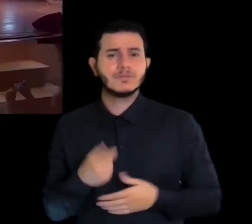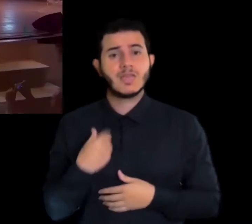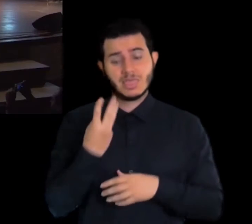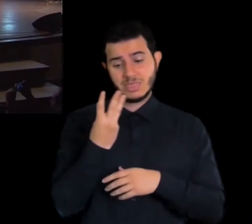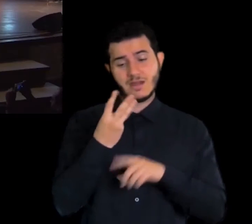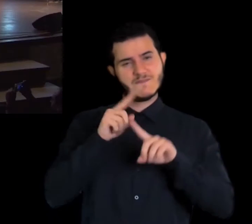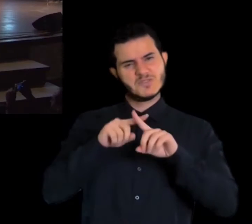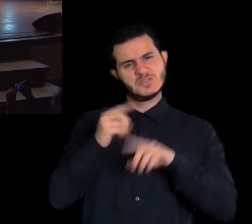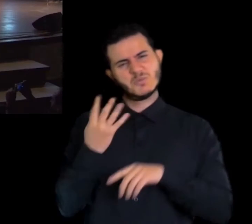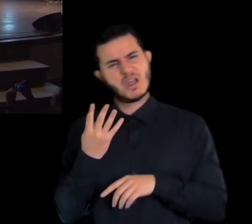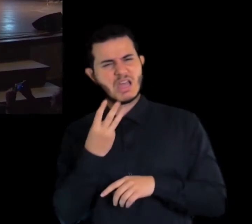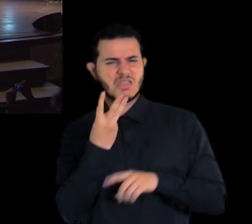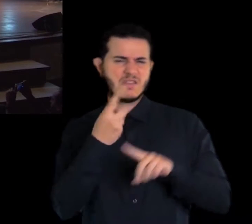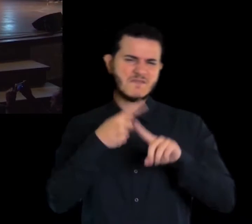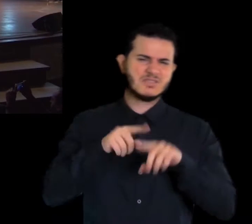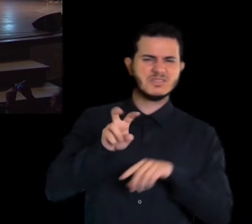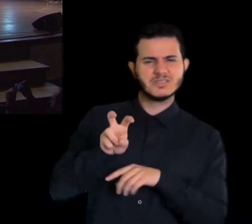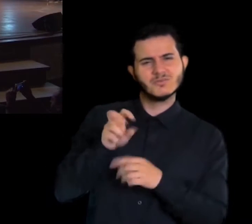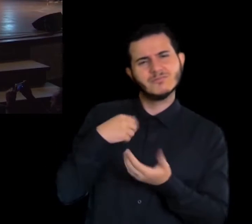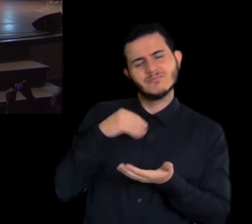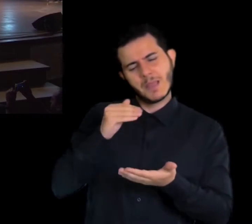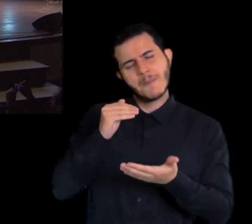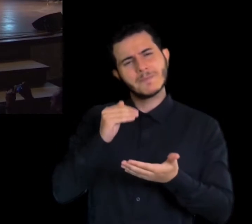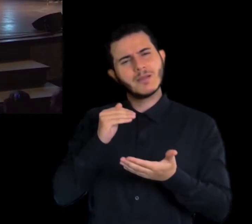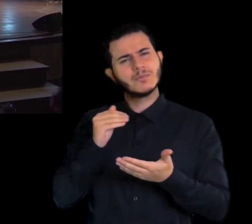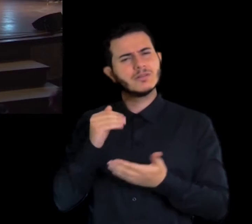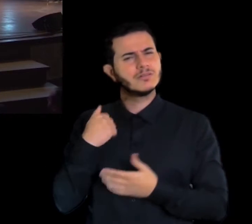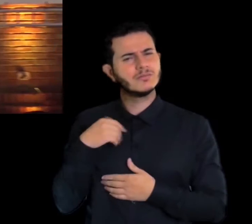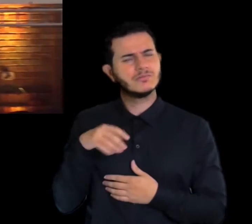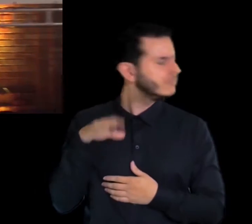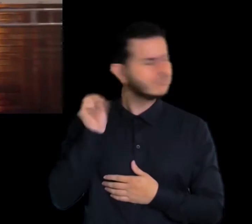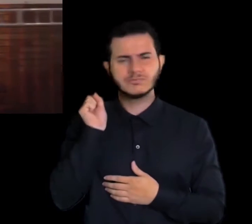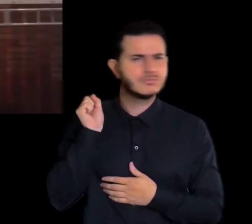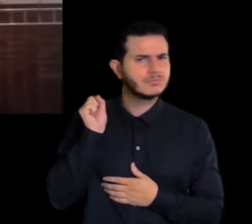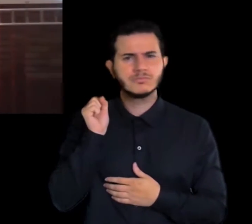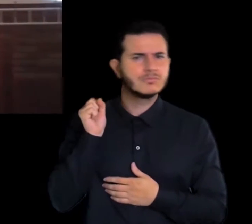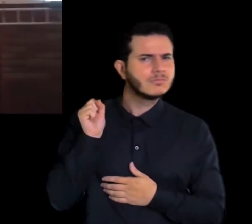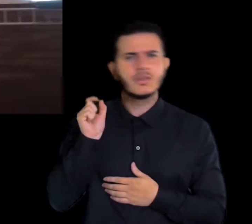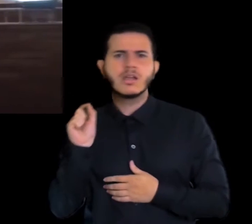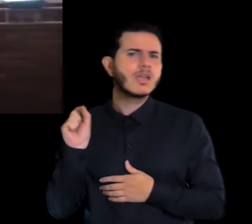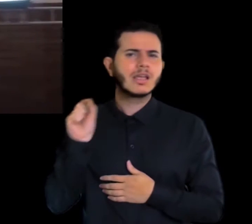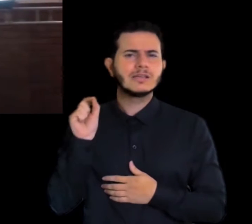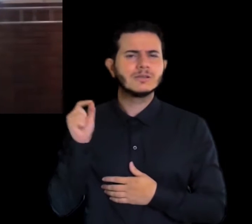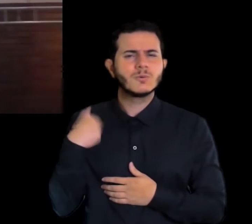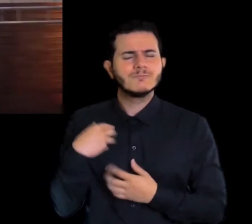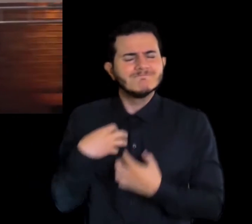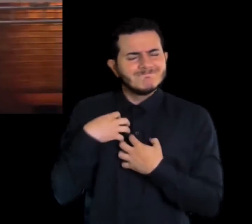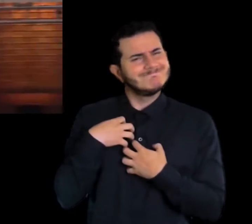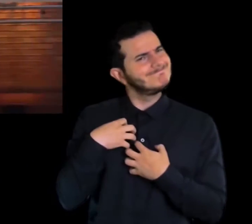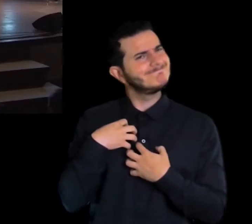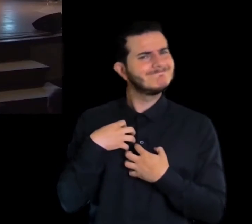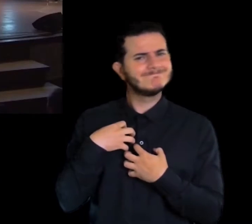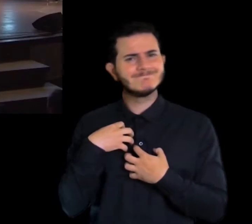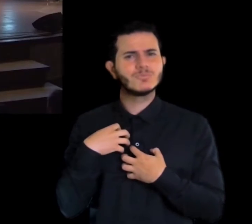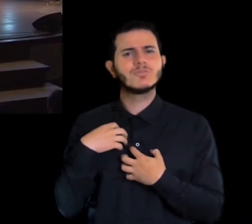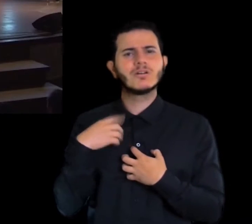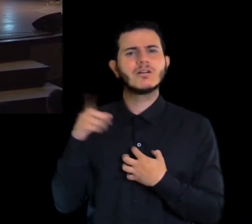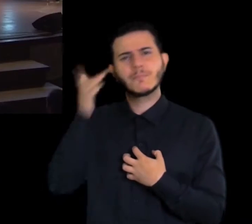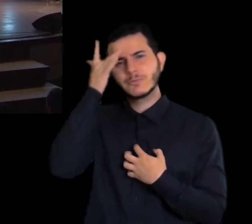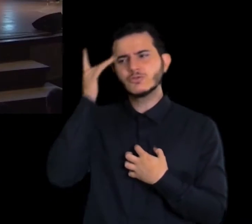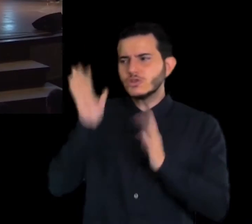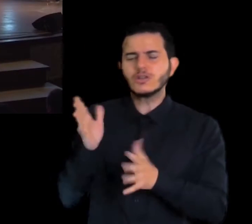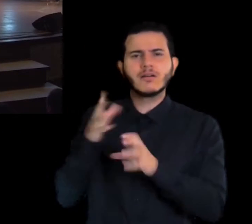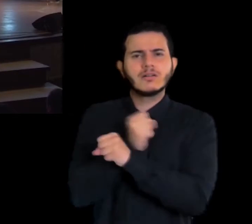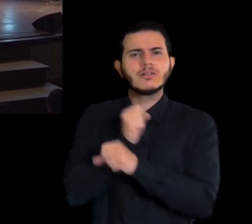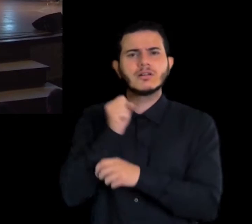eu estava no 3 vezes 4, mais ou menos, 3 vezes 5, eu ouvi a primeira palavra que me doeu um pouco na hora, mas eu soube lidar com ela, que era,